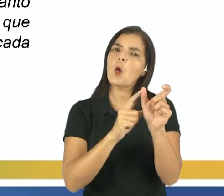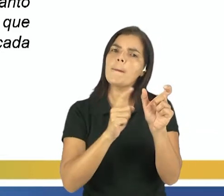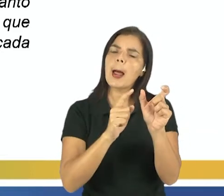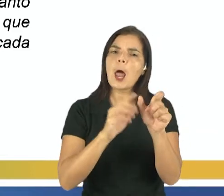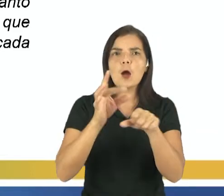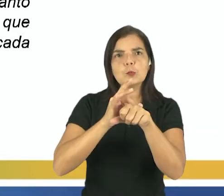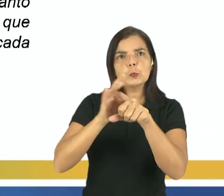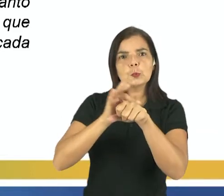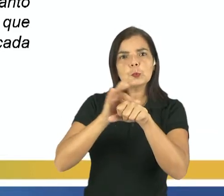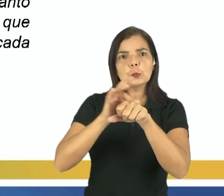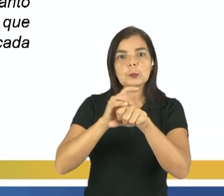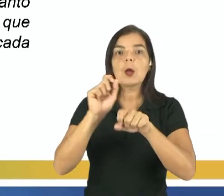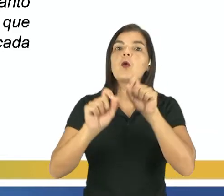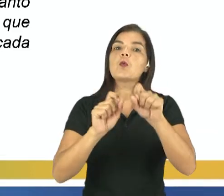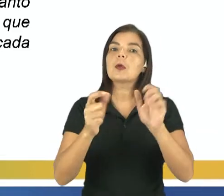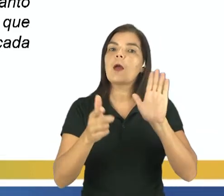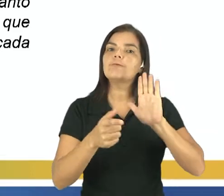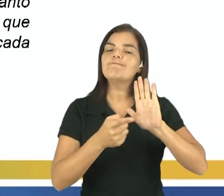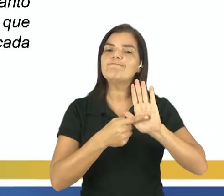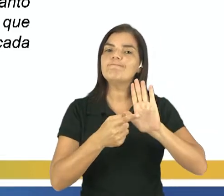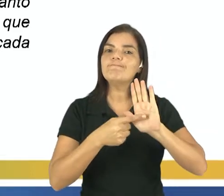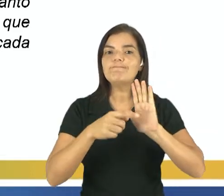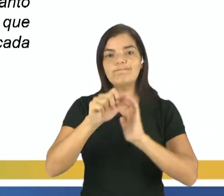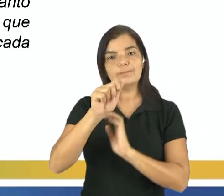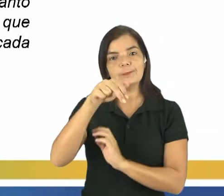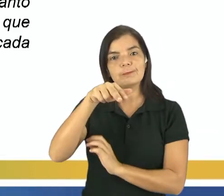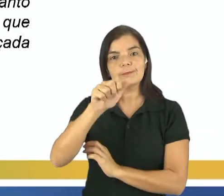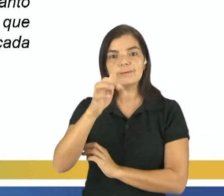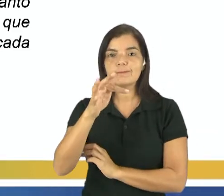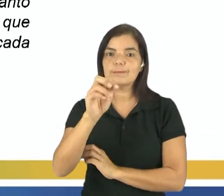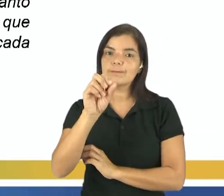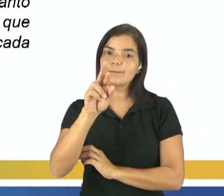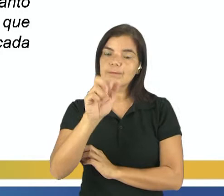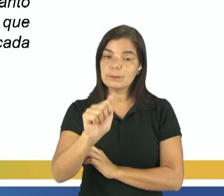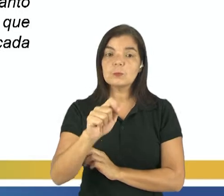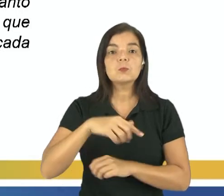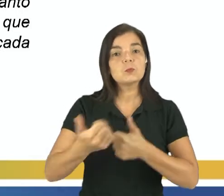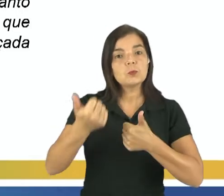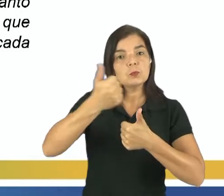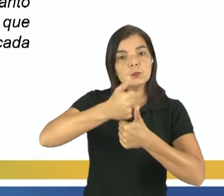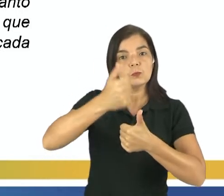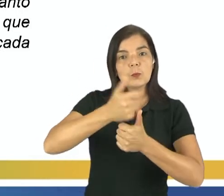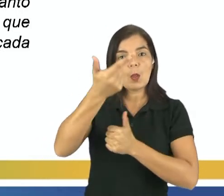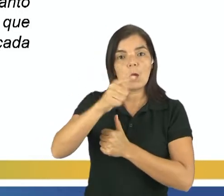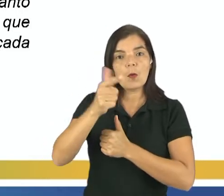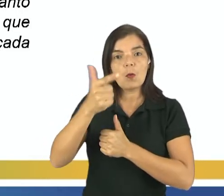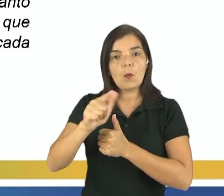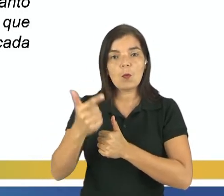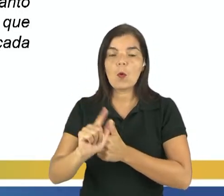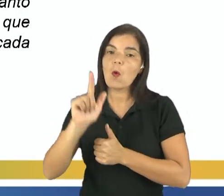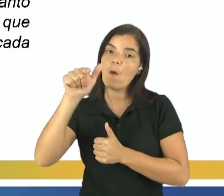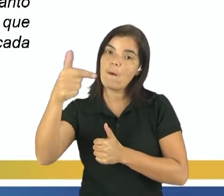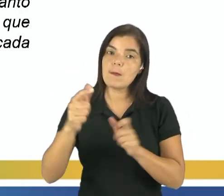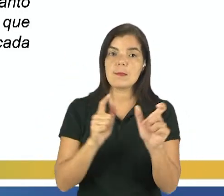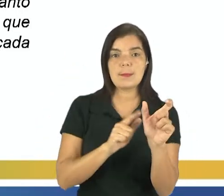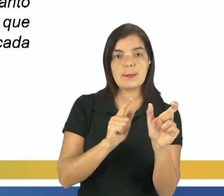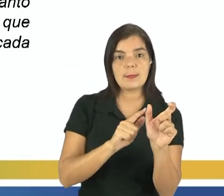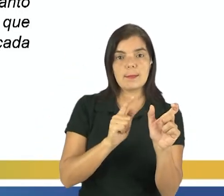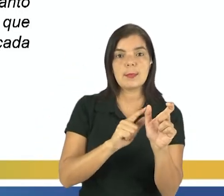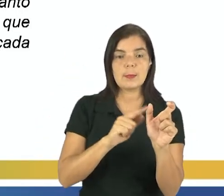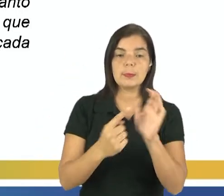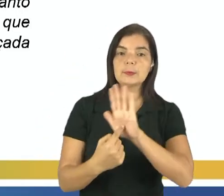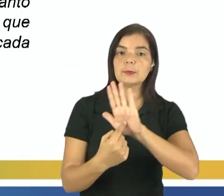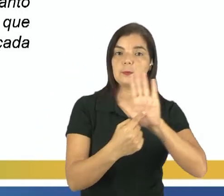tá? Esse é o papel da anáfora, por meio de um elemento coesivo que ela vai substituir a repetição, colocando outras formas